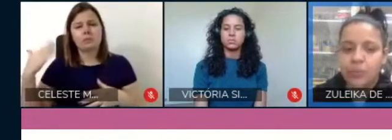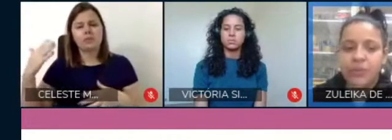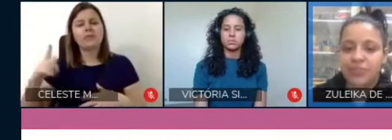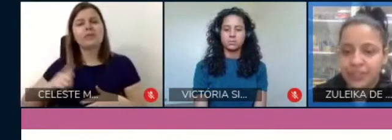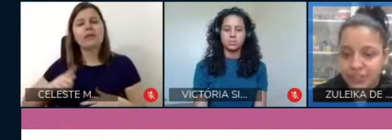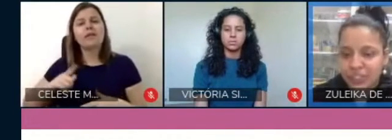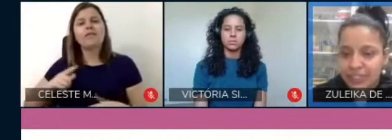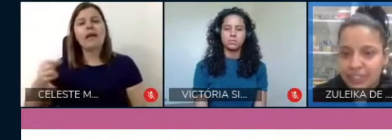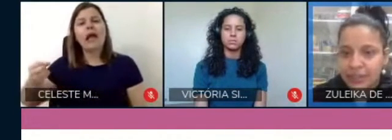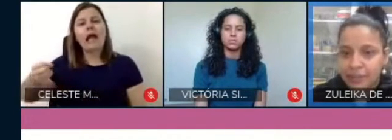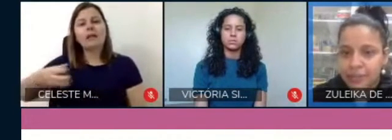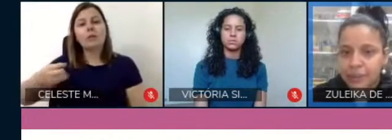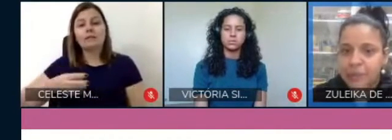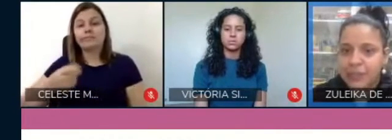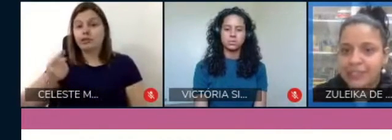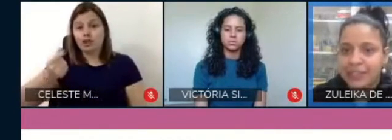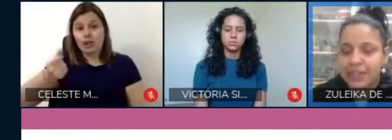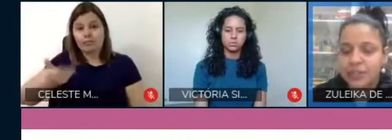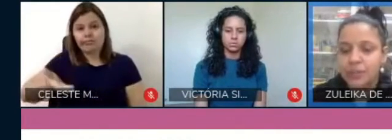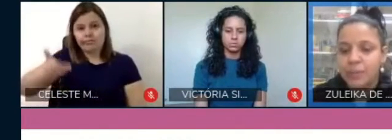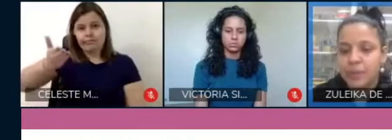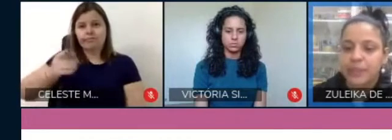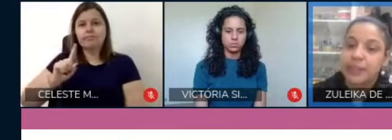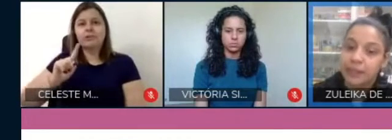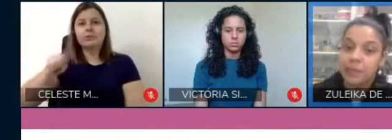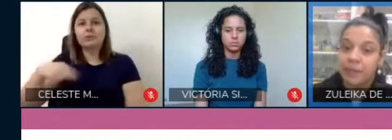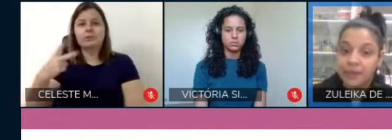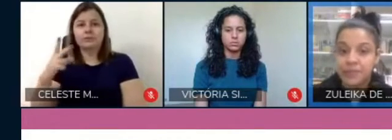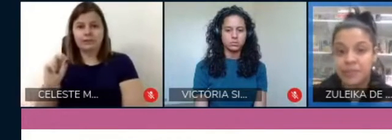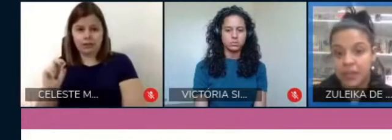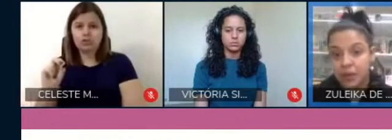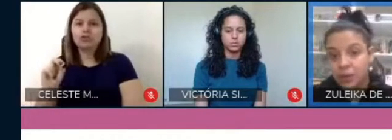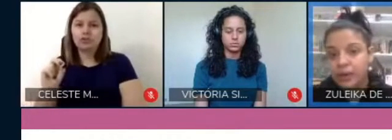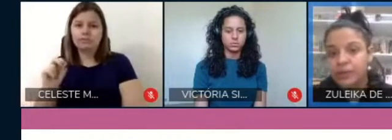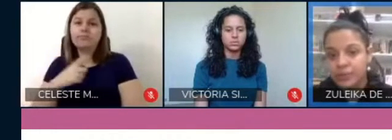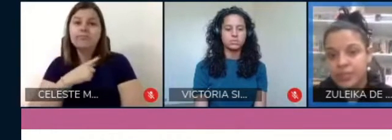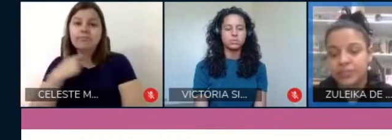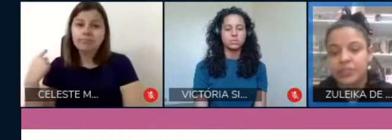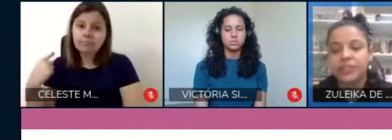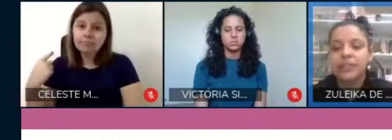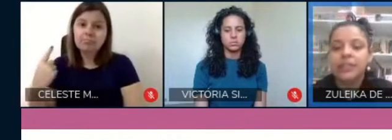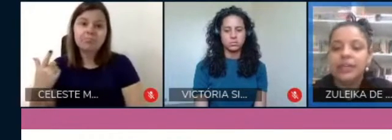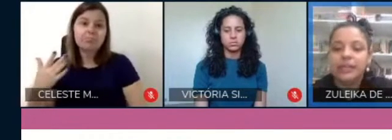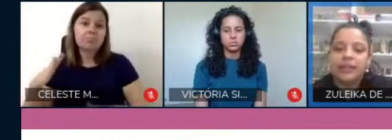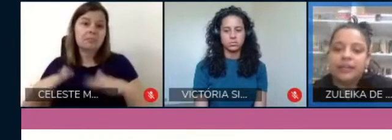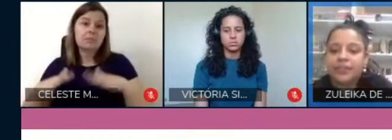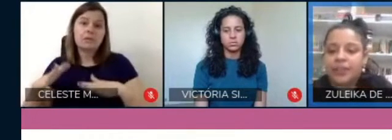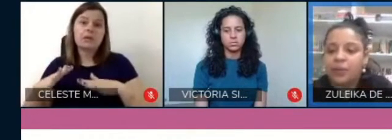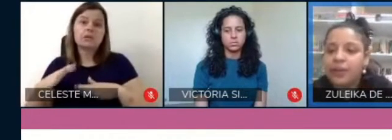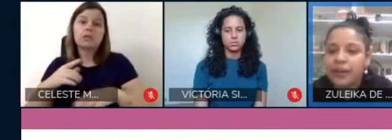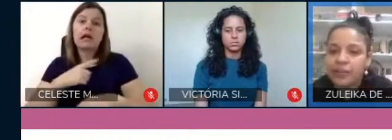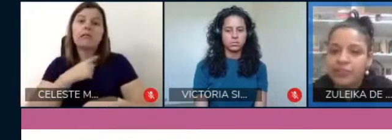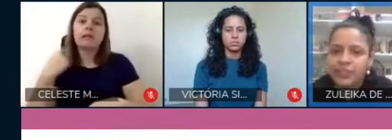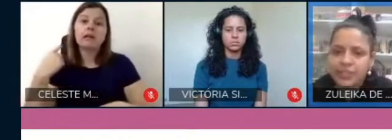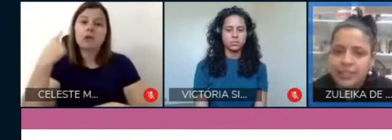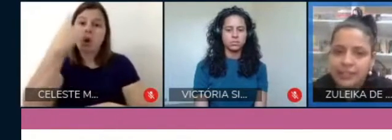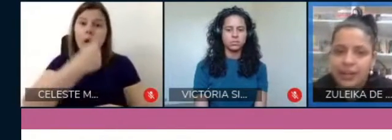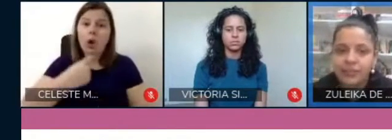atualização para 1,20, né, por atraso, e daí depende se é hora ou se é dia, né,